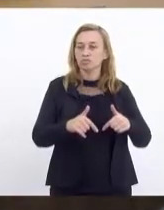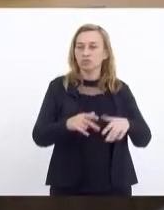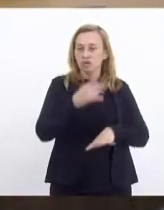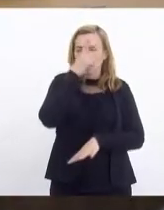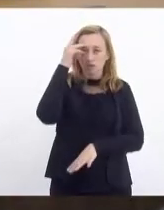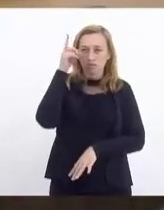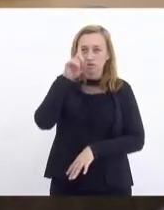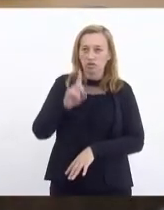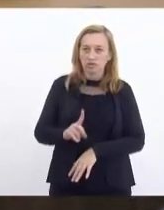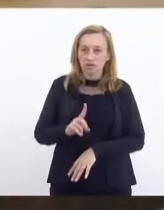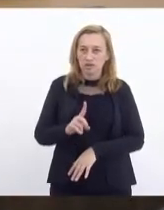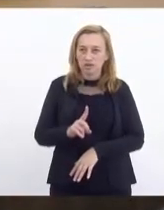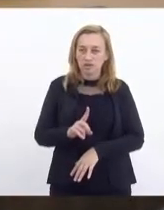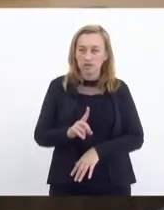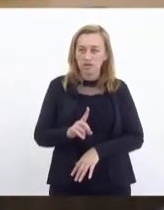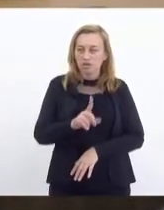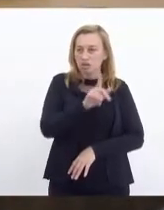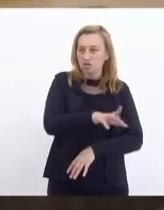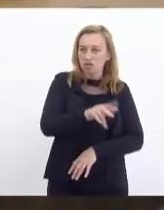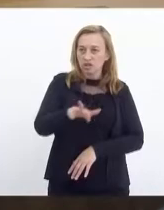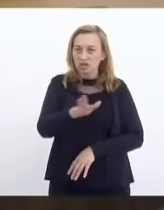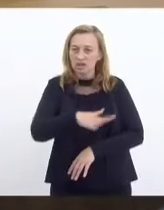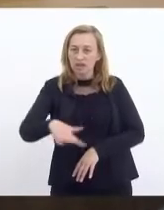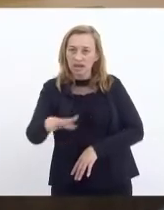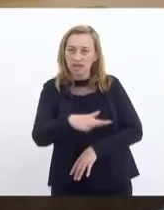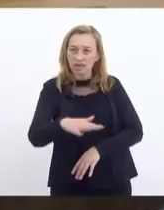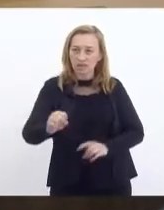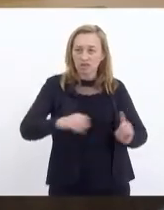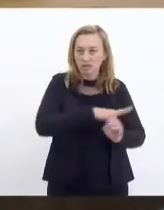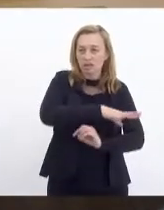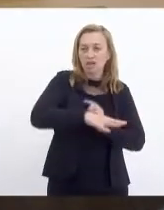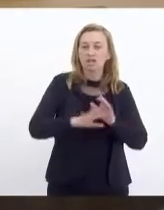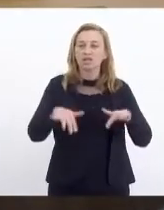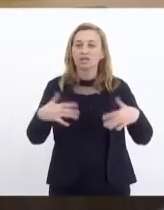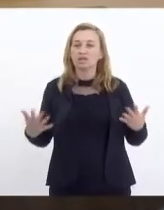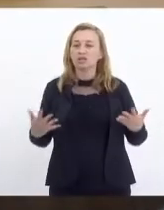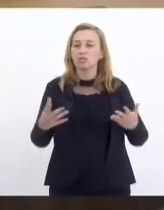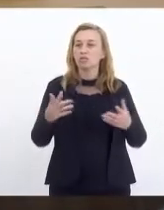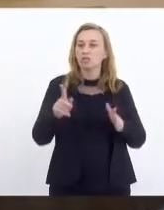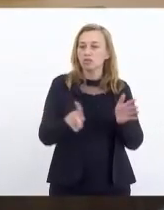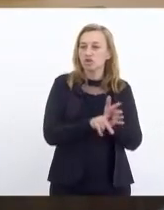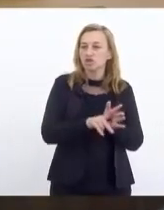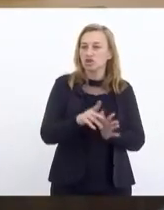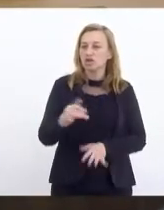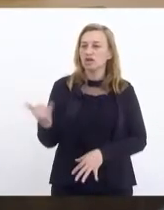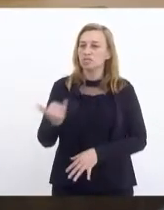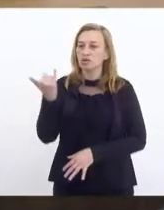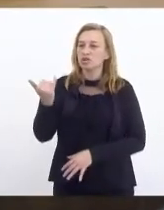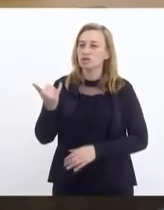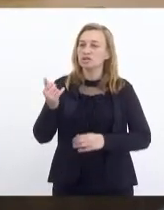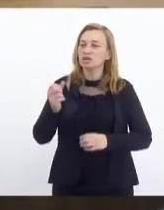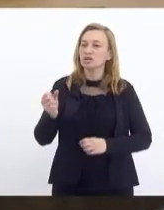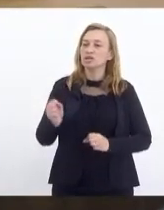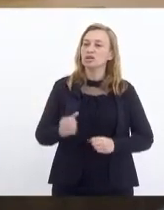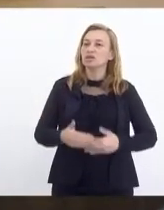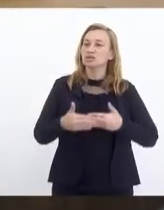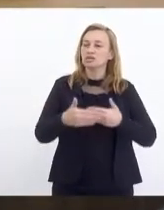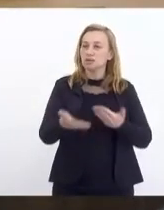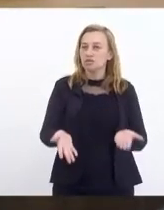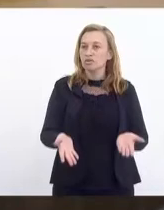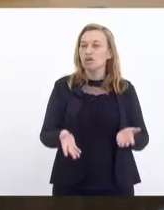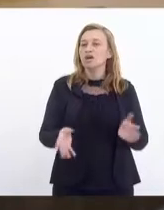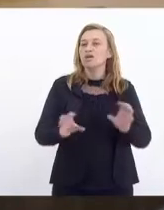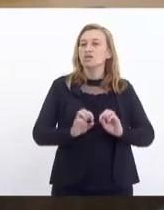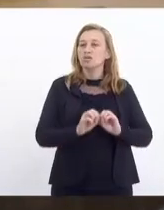com deficiência nos diferentes âmbitos da sociedade. Então, o projeto é meritório, merece prosperar, por isso o parecer da Comissão de